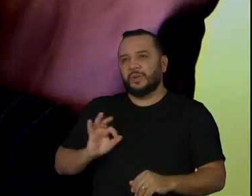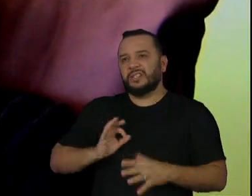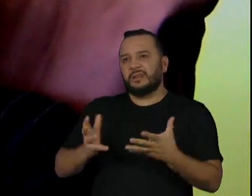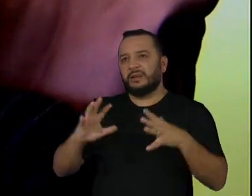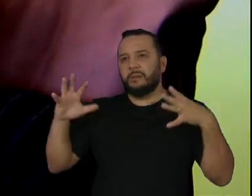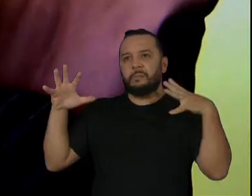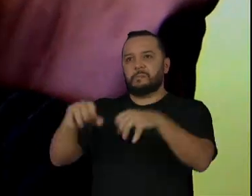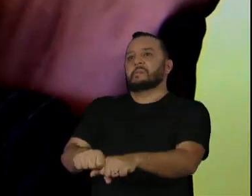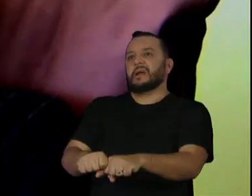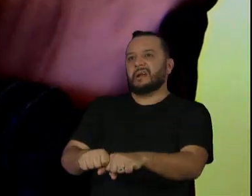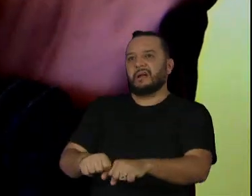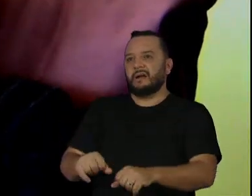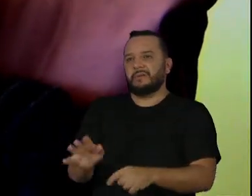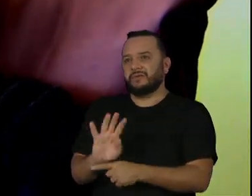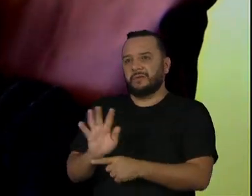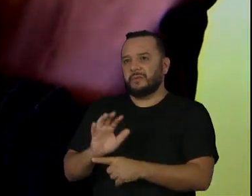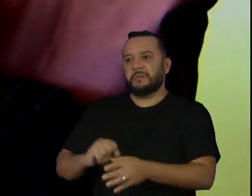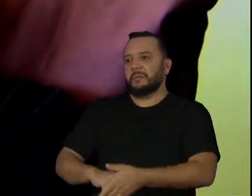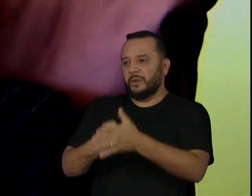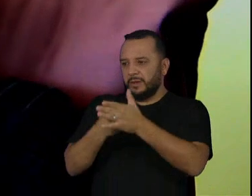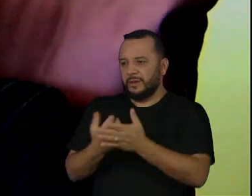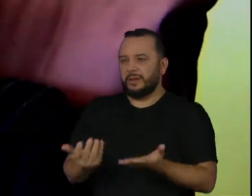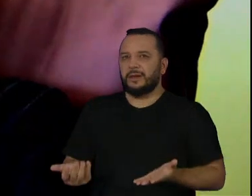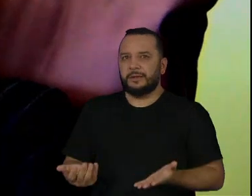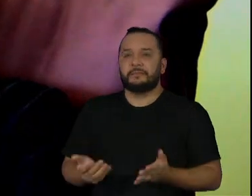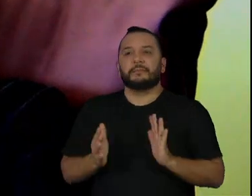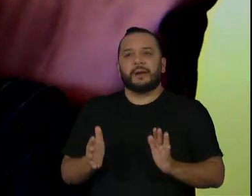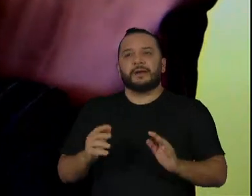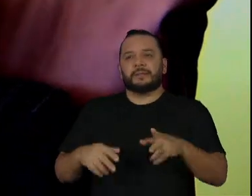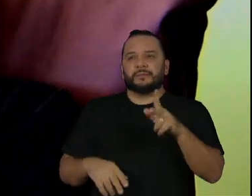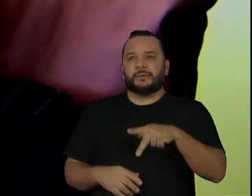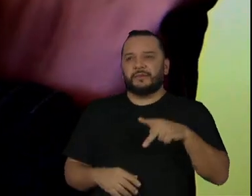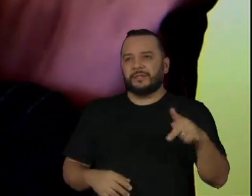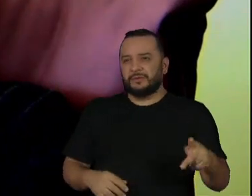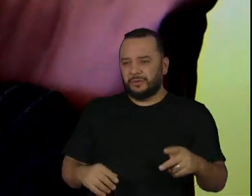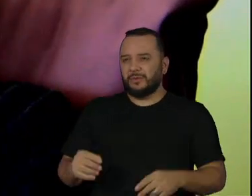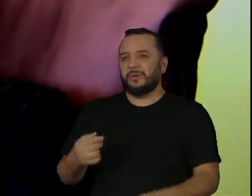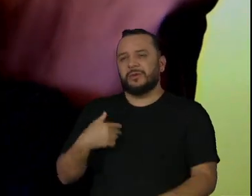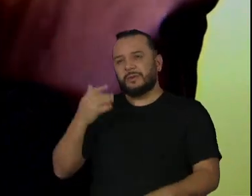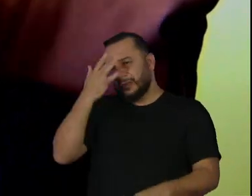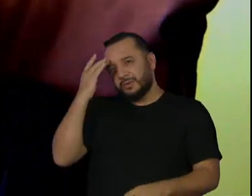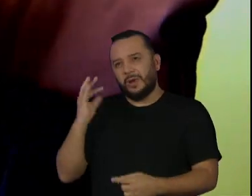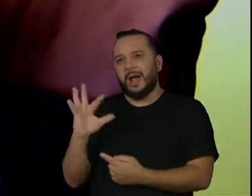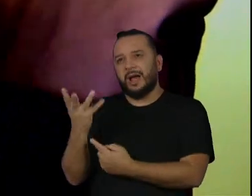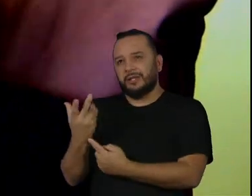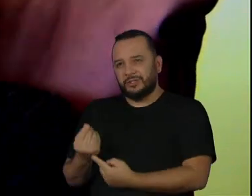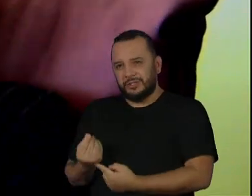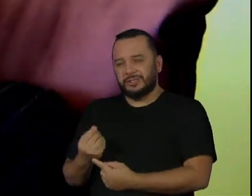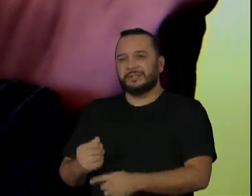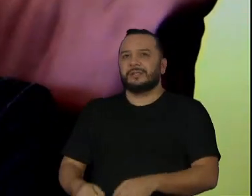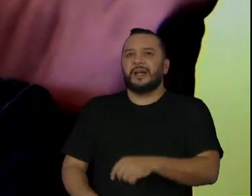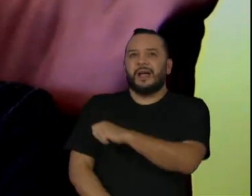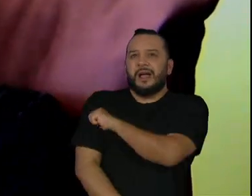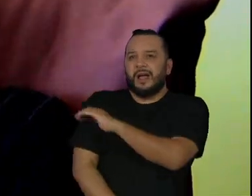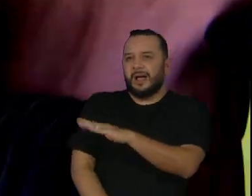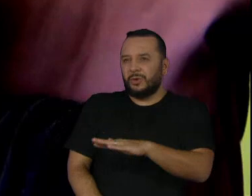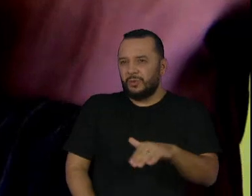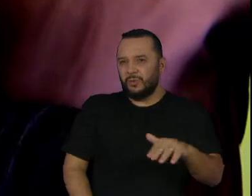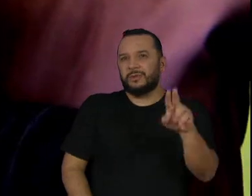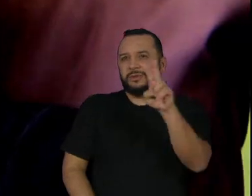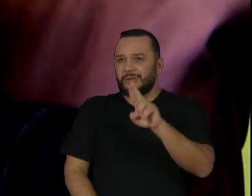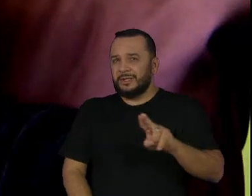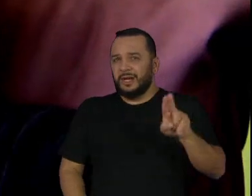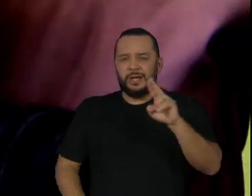campanha mobilizou professores, mobilizou artistas, alunos universitários.